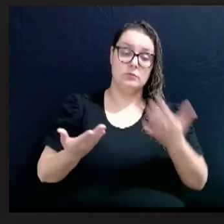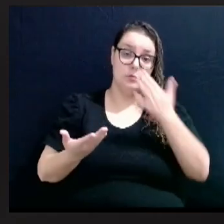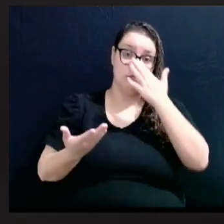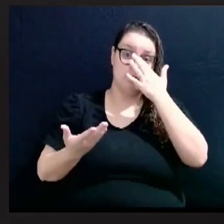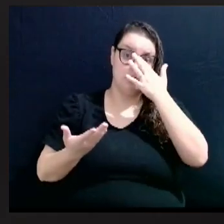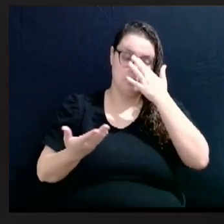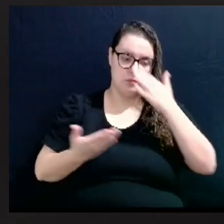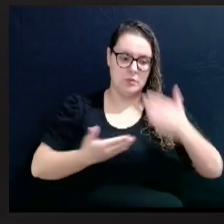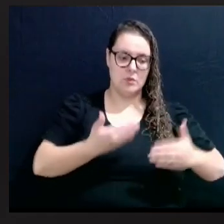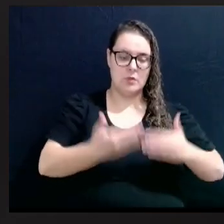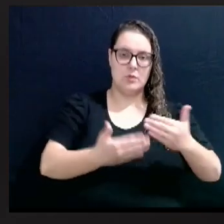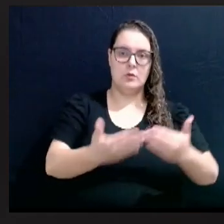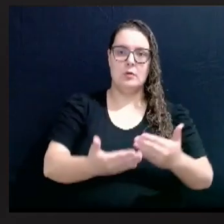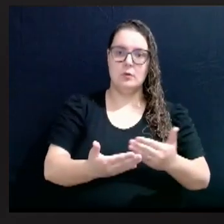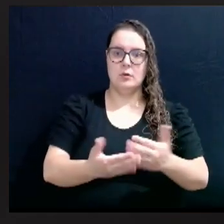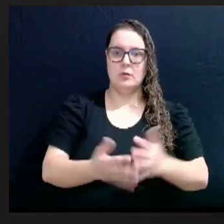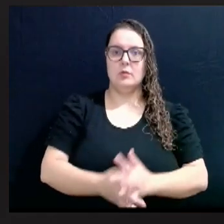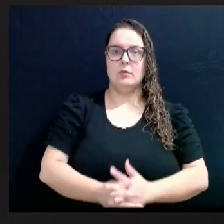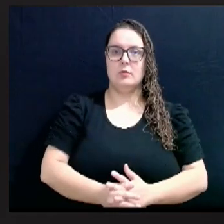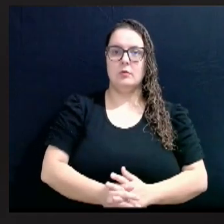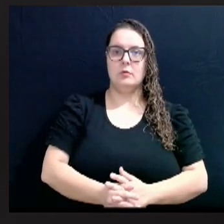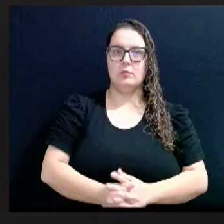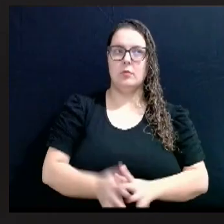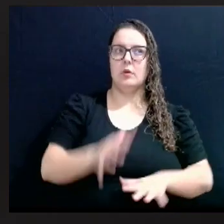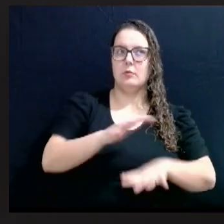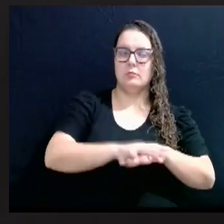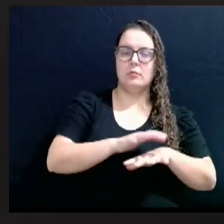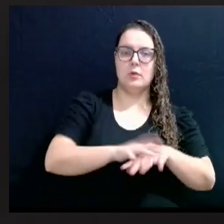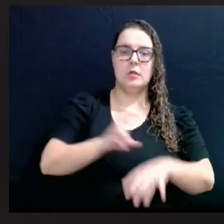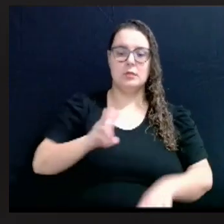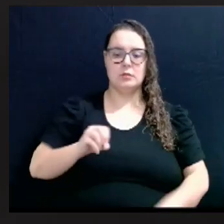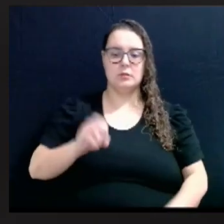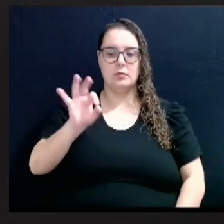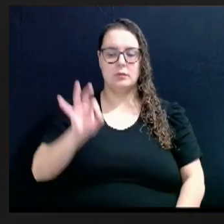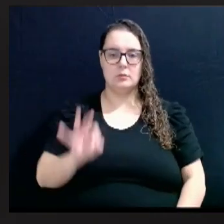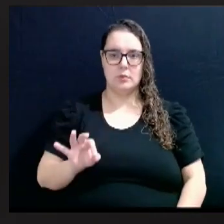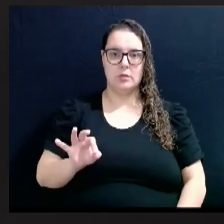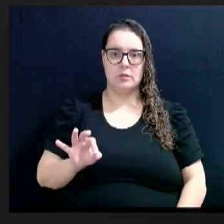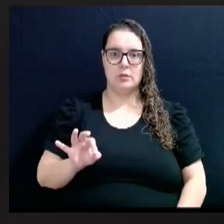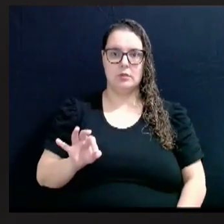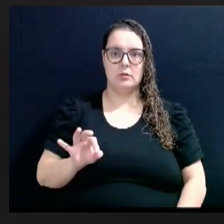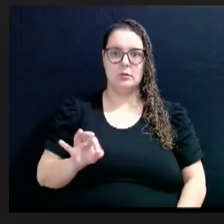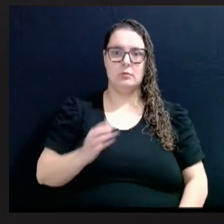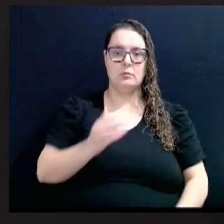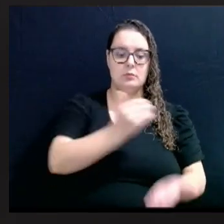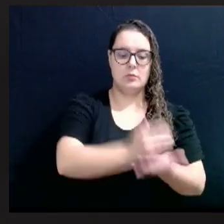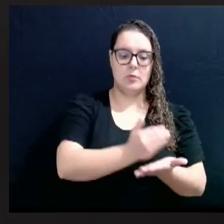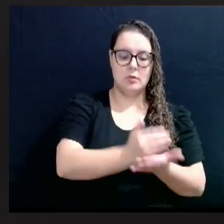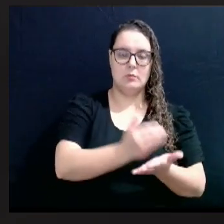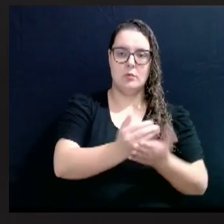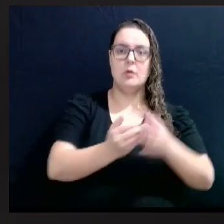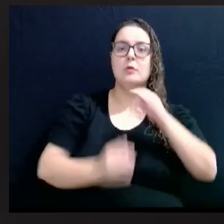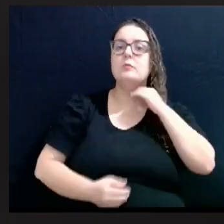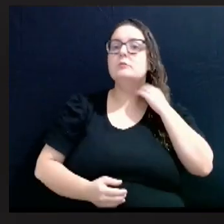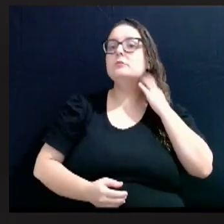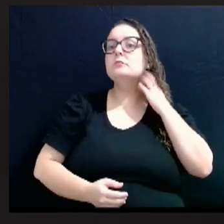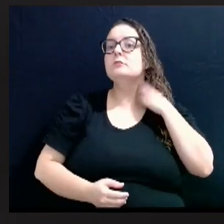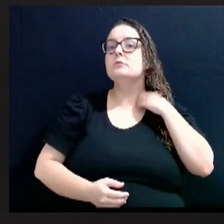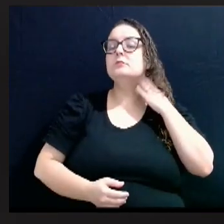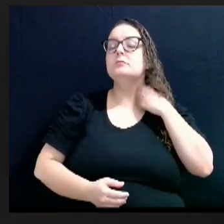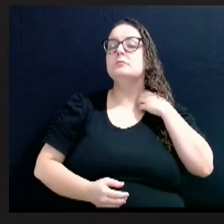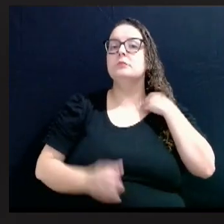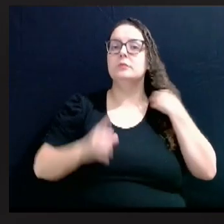você calcionou 50% para a parcela, você tem uma margem aí